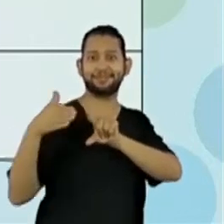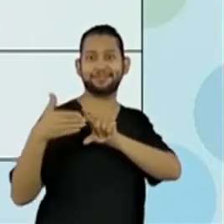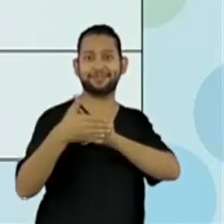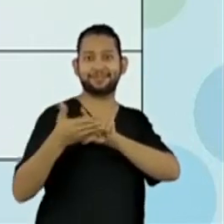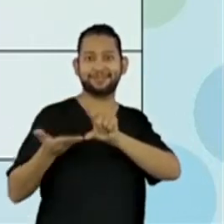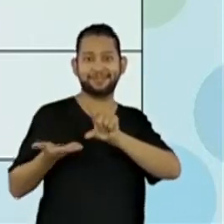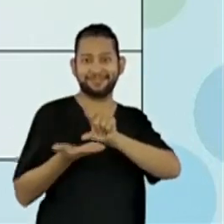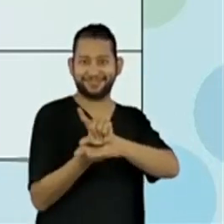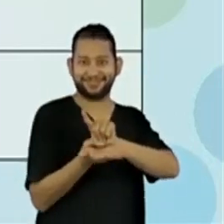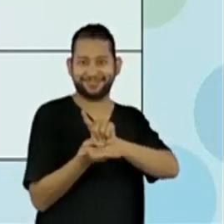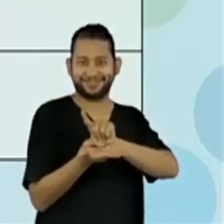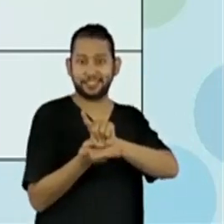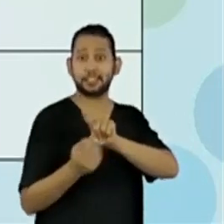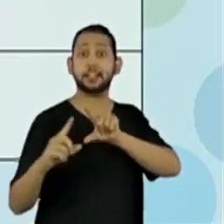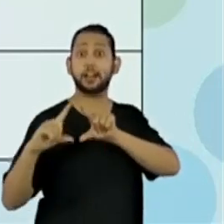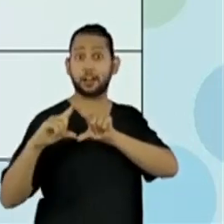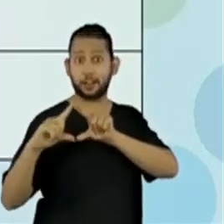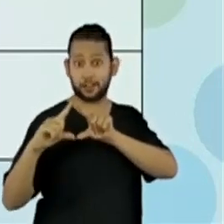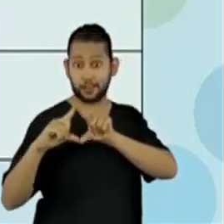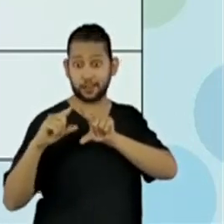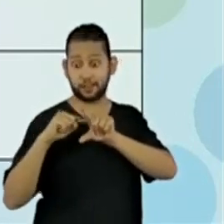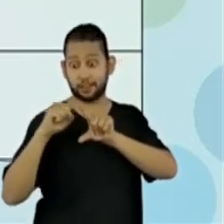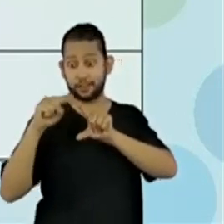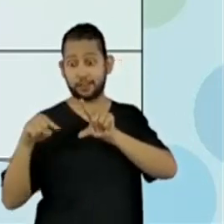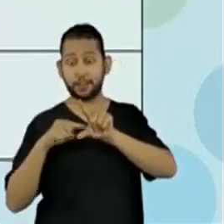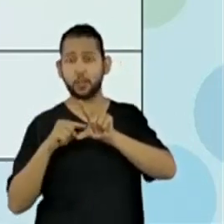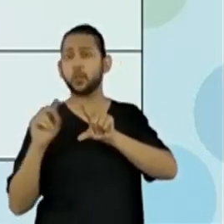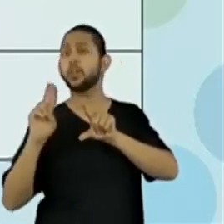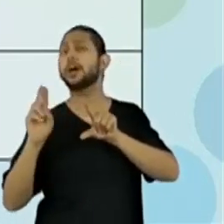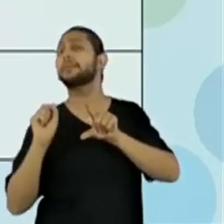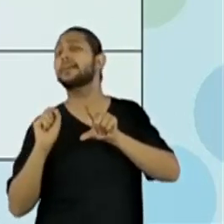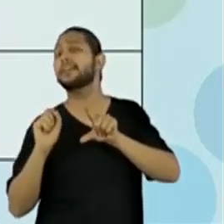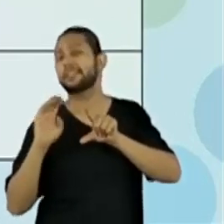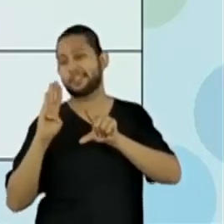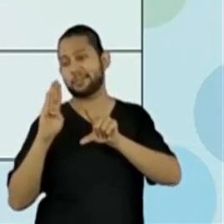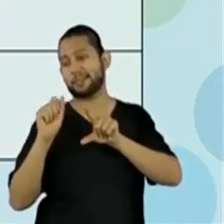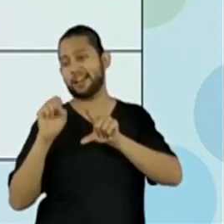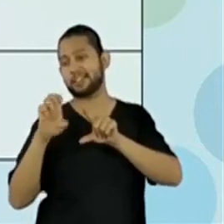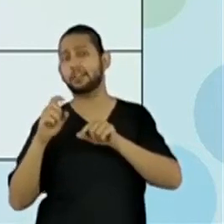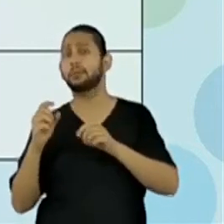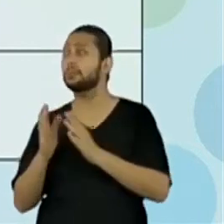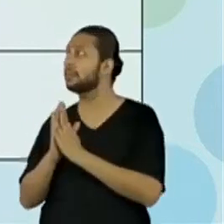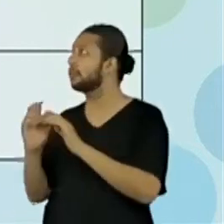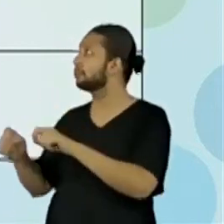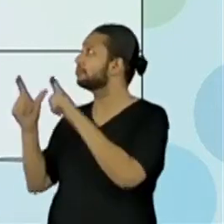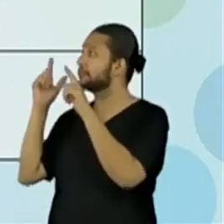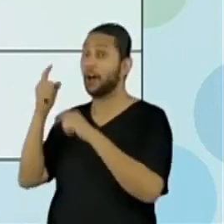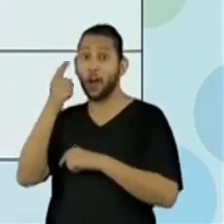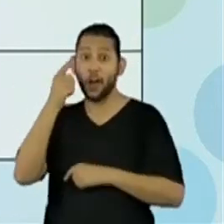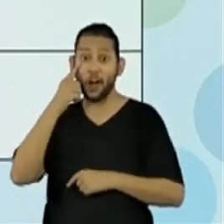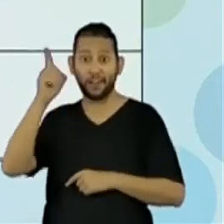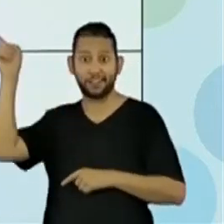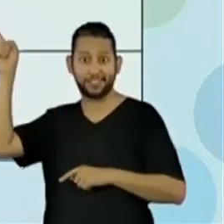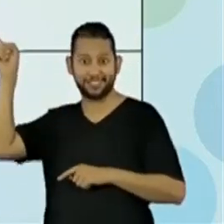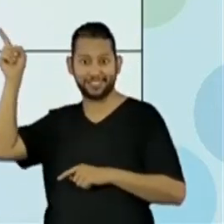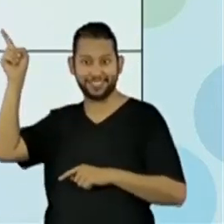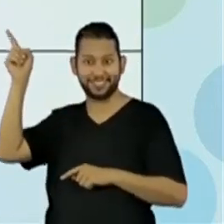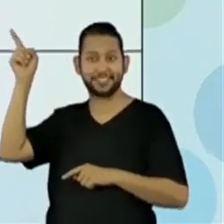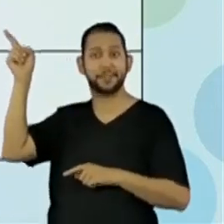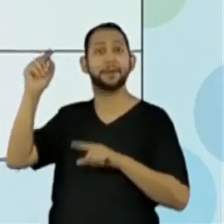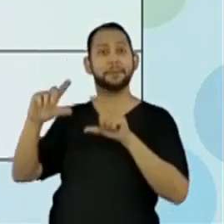formato de base. Eu vou pedir para colocar em tela cheia para eles observarem. Observe aí.